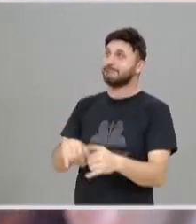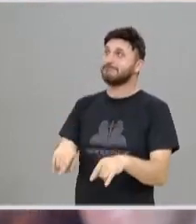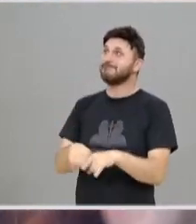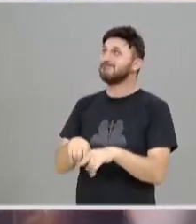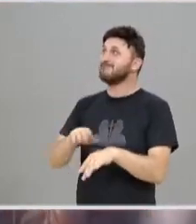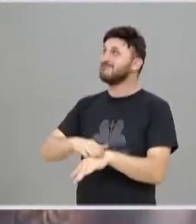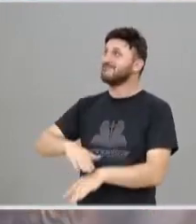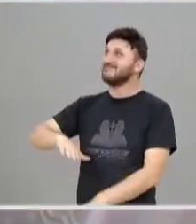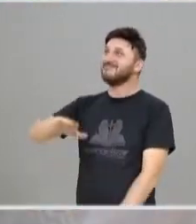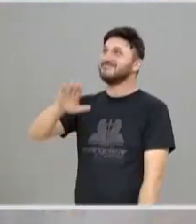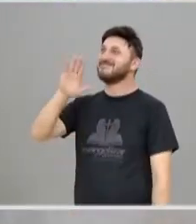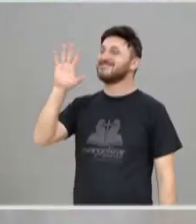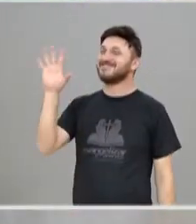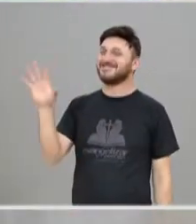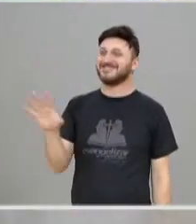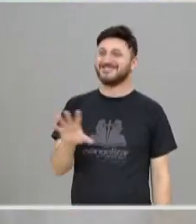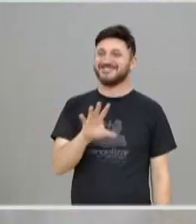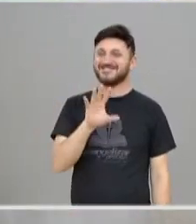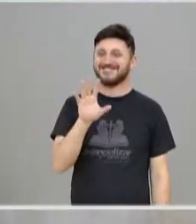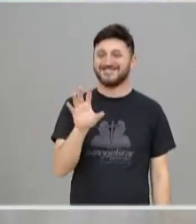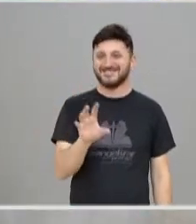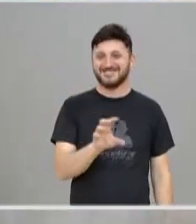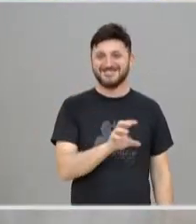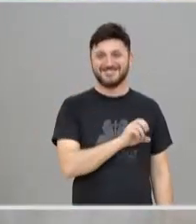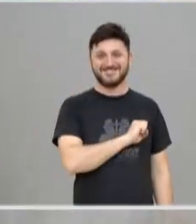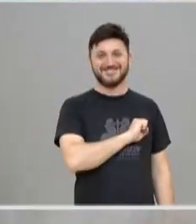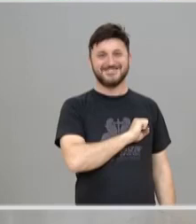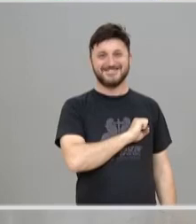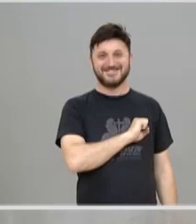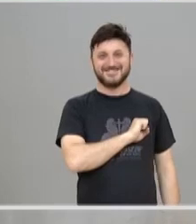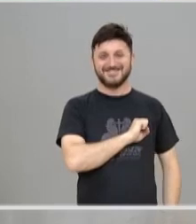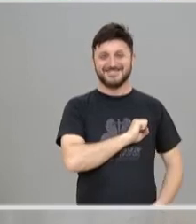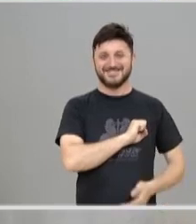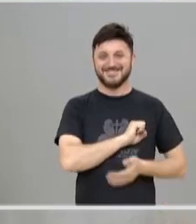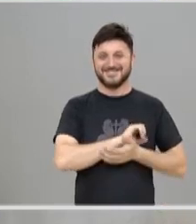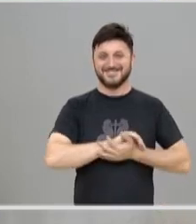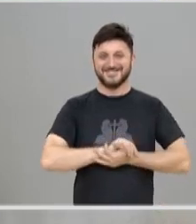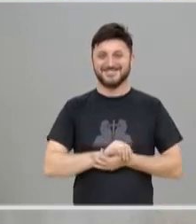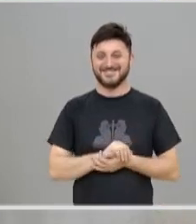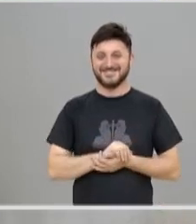perdão e mais